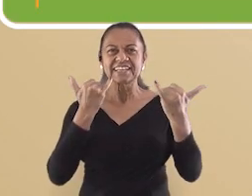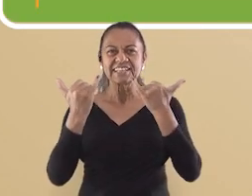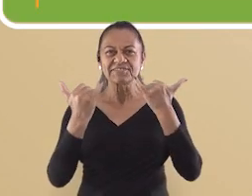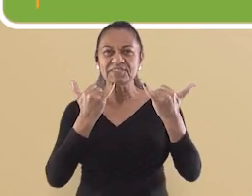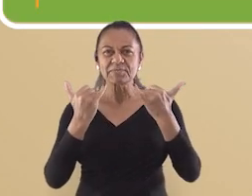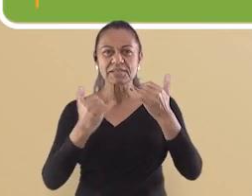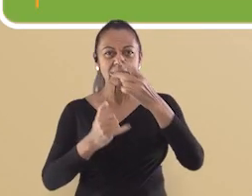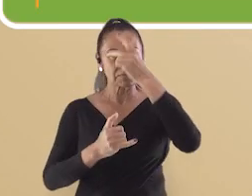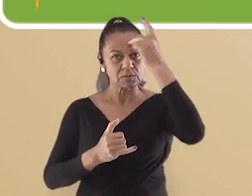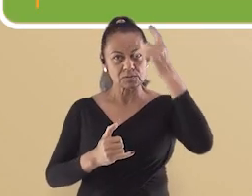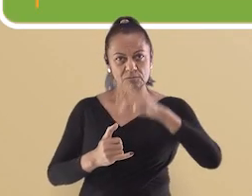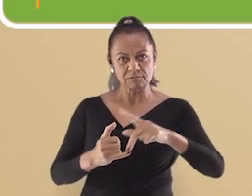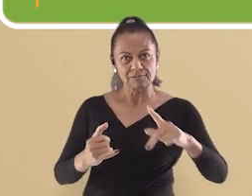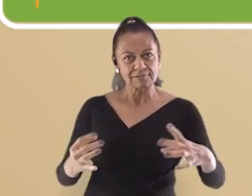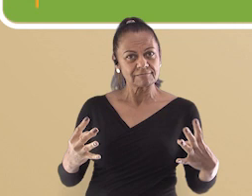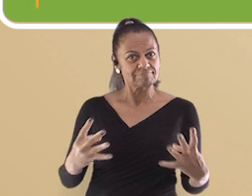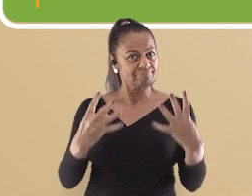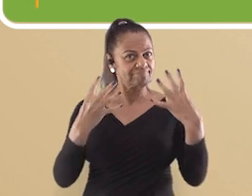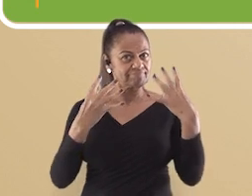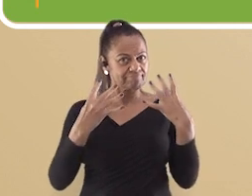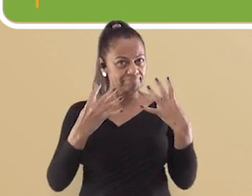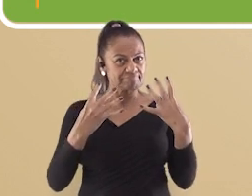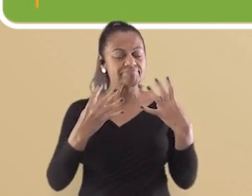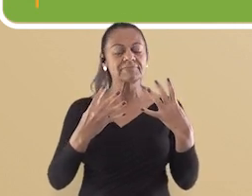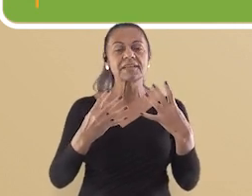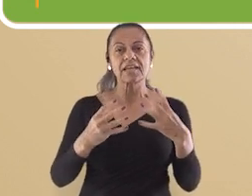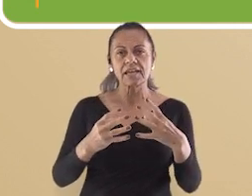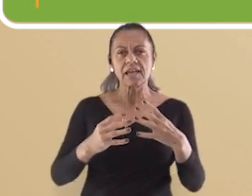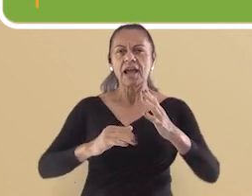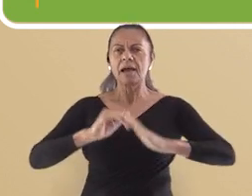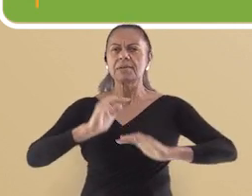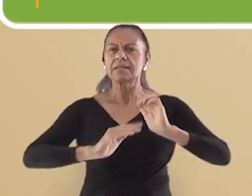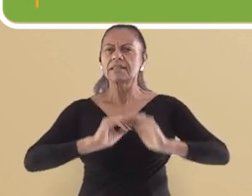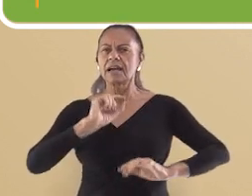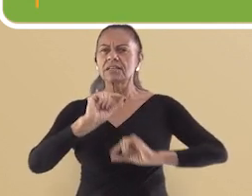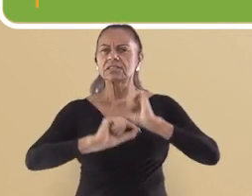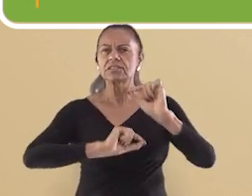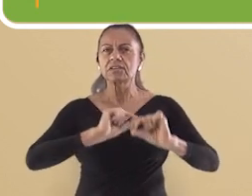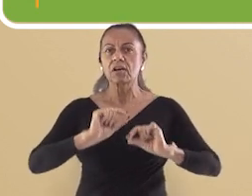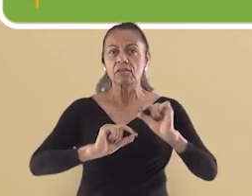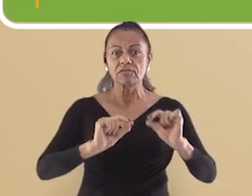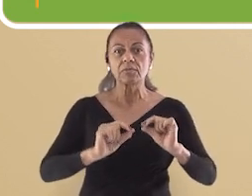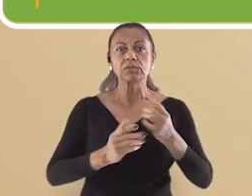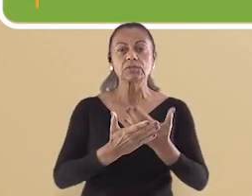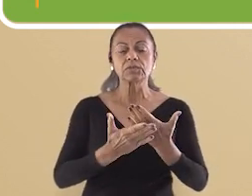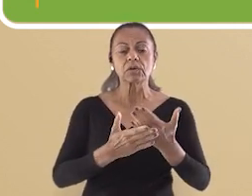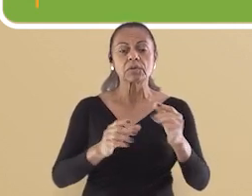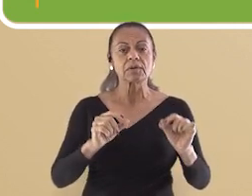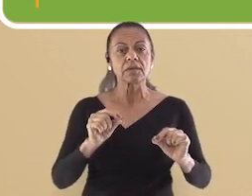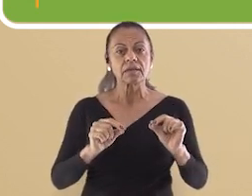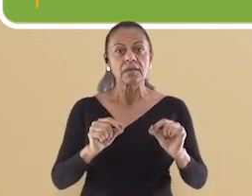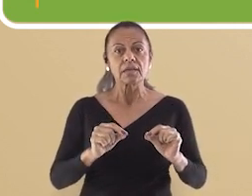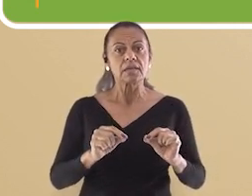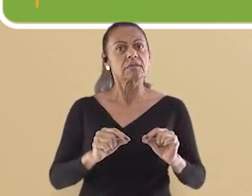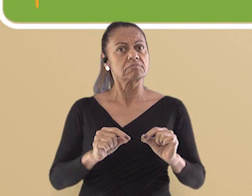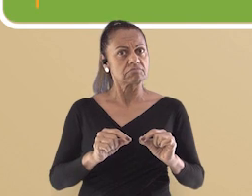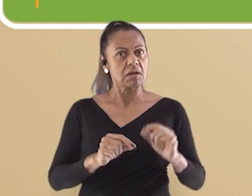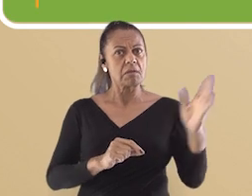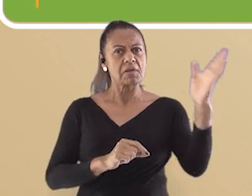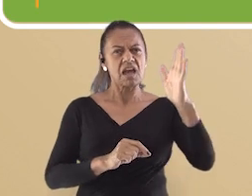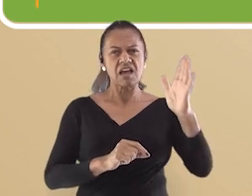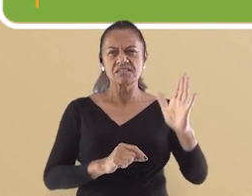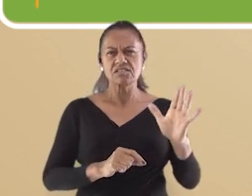estiverem nos assistindo, a habilidade que nós vamos trabalhar é justificar o formato das costas brasileira